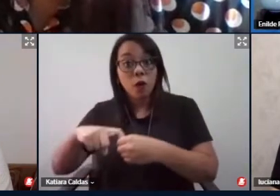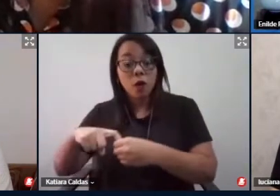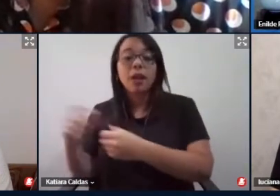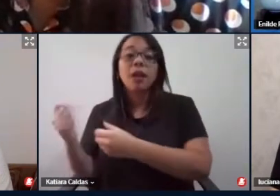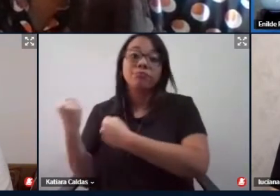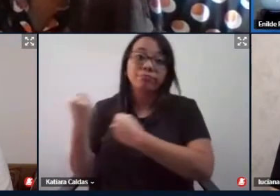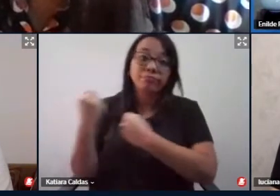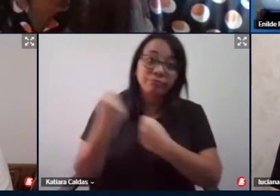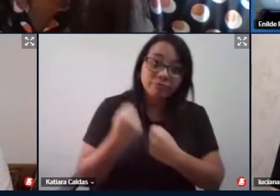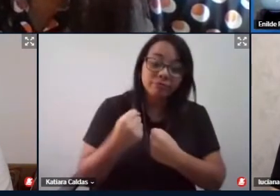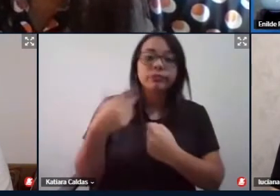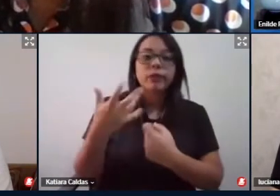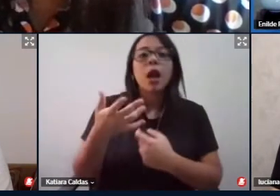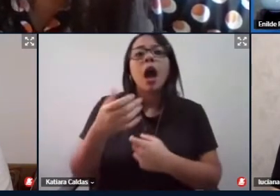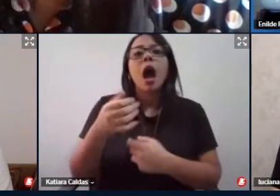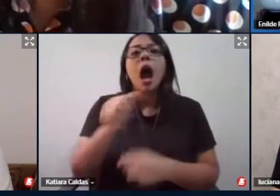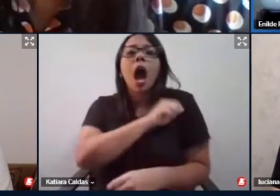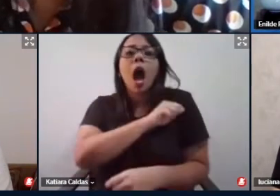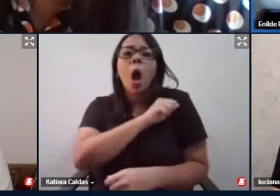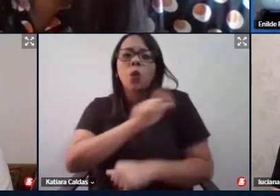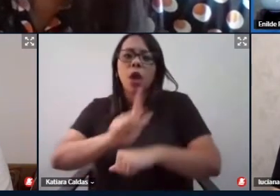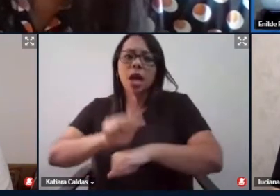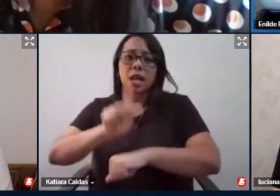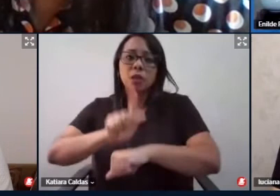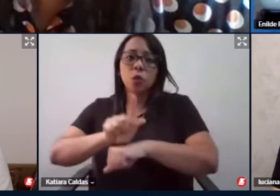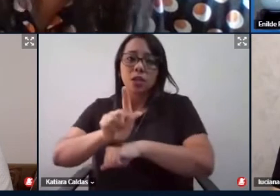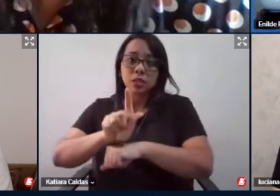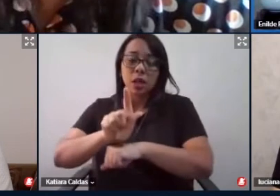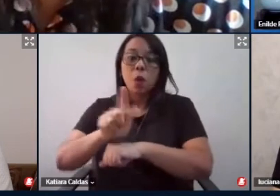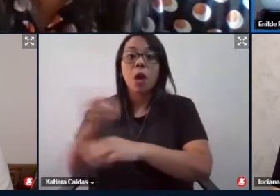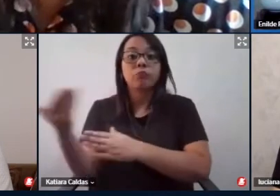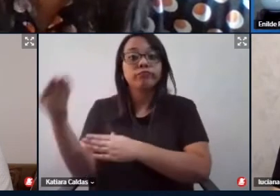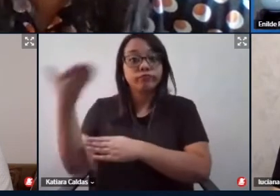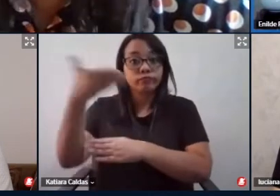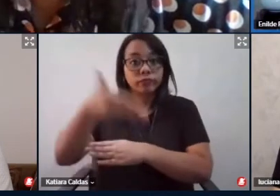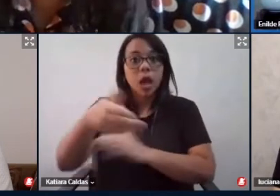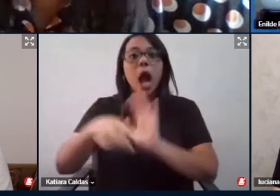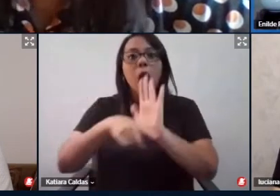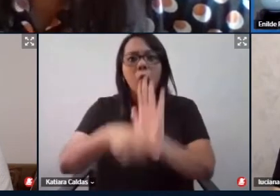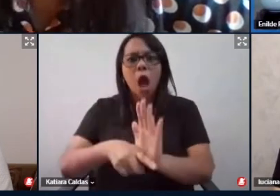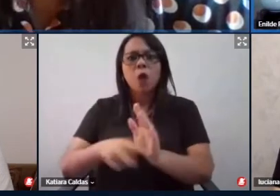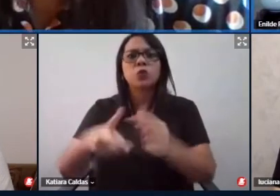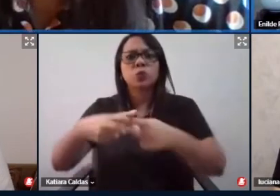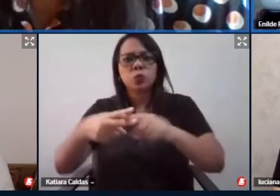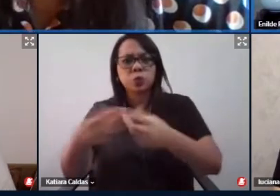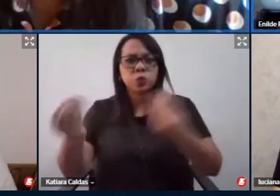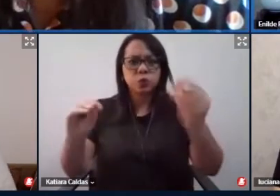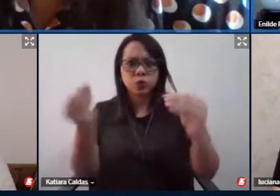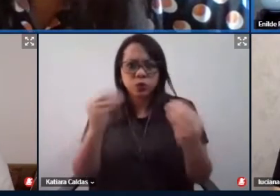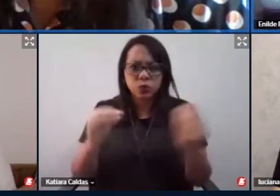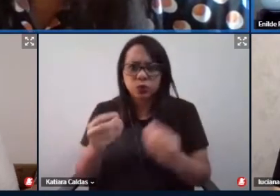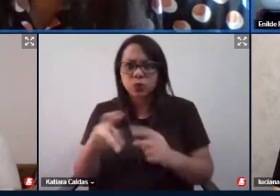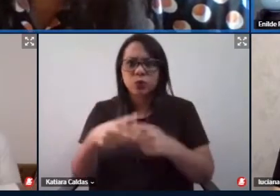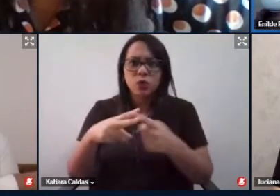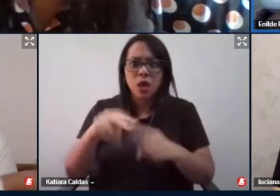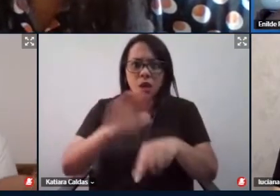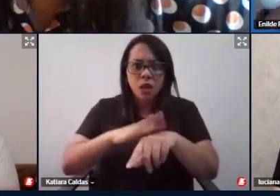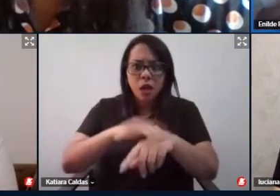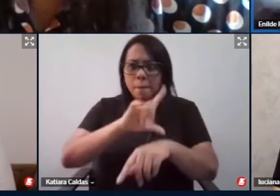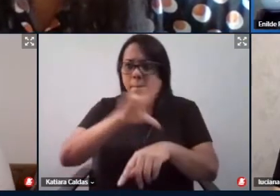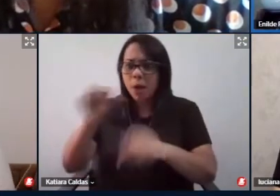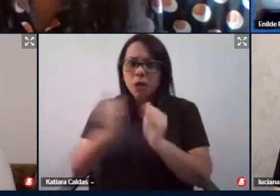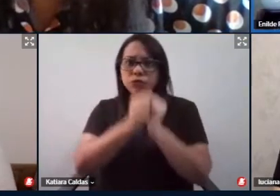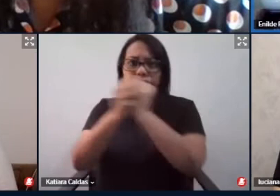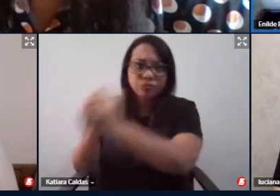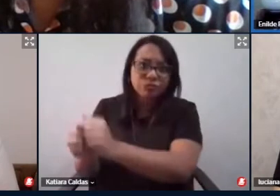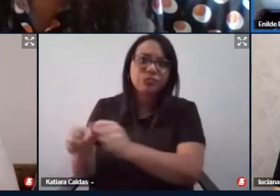da graduação, que são os que são convidados, eles vão para lá, então ajuda a montar, ajuda a desmontar, entendeu? Na hora que vai embora, vai todo mundo embora, isso